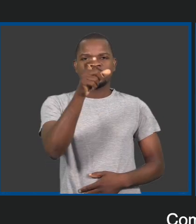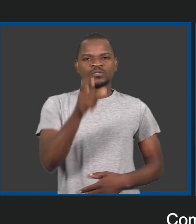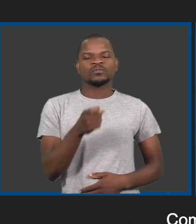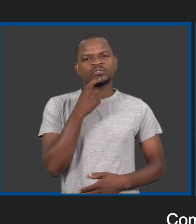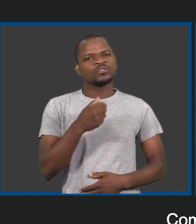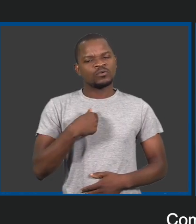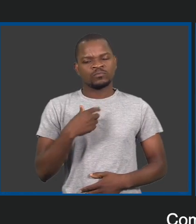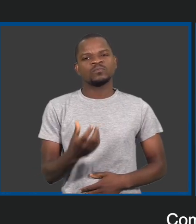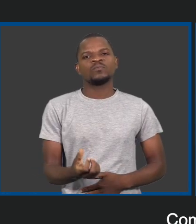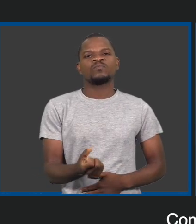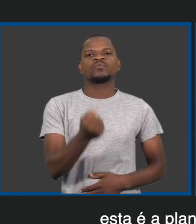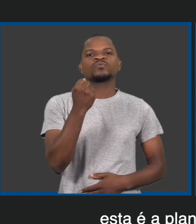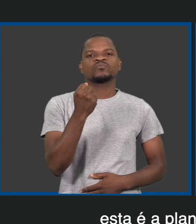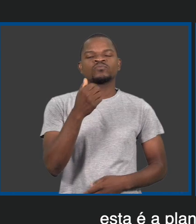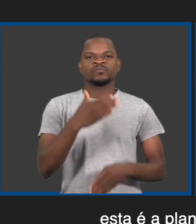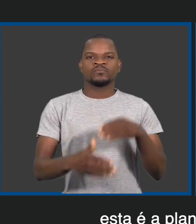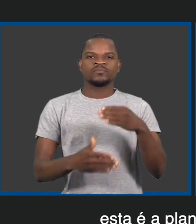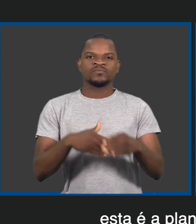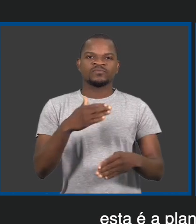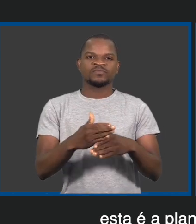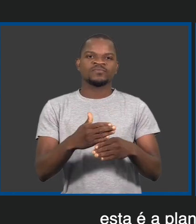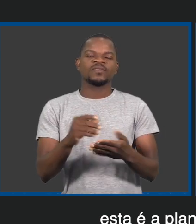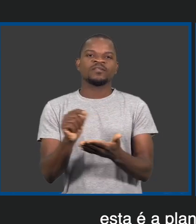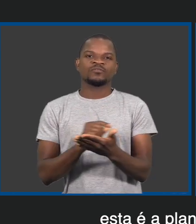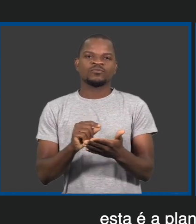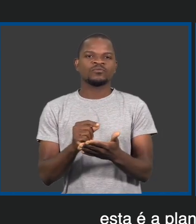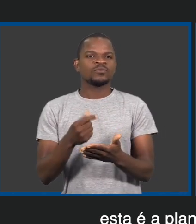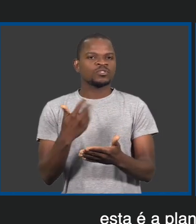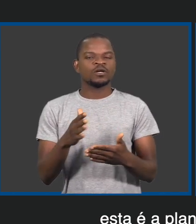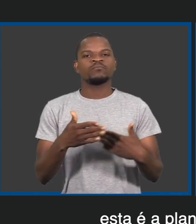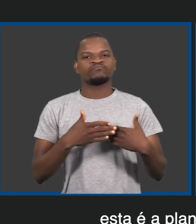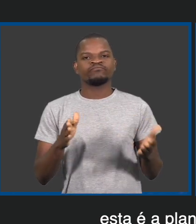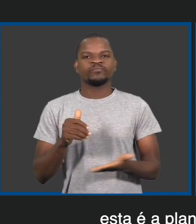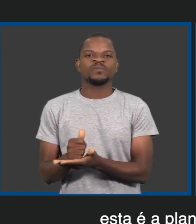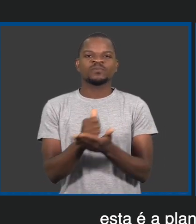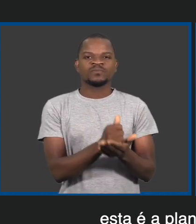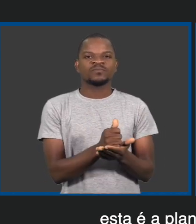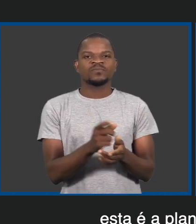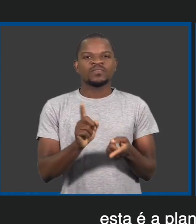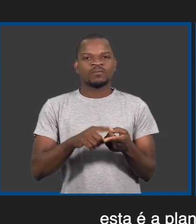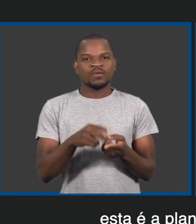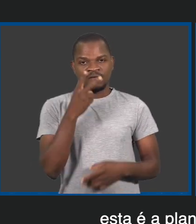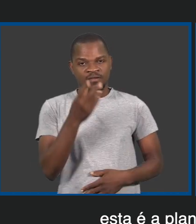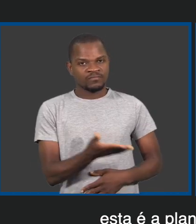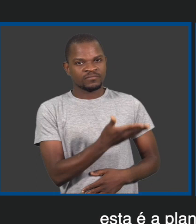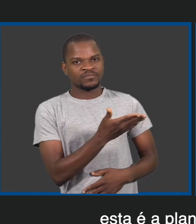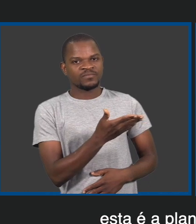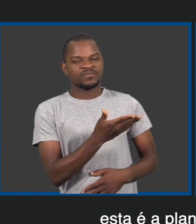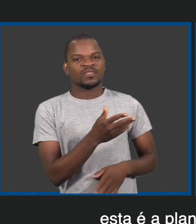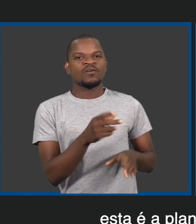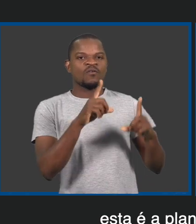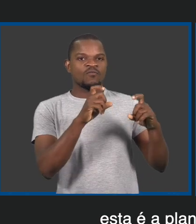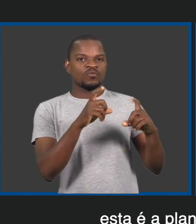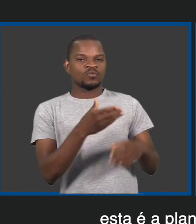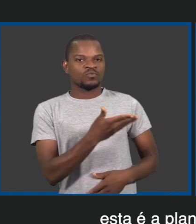está aqui a imagem, não é? Aliás, o desenho, não é? Da escola como que será. E também